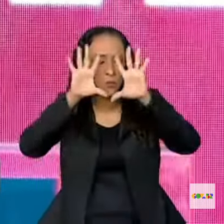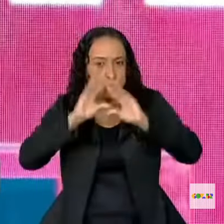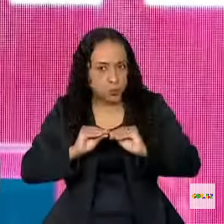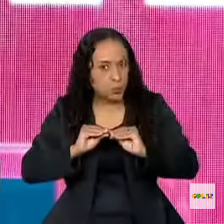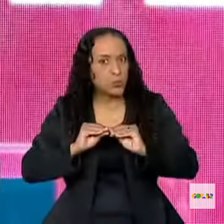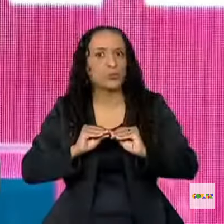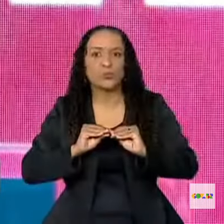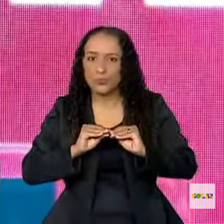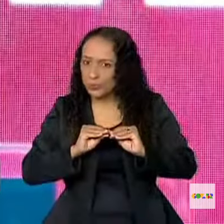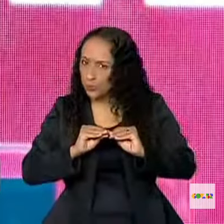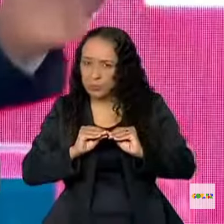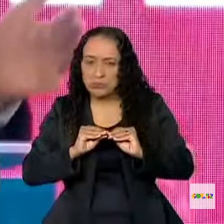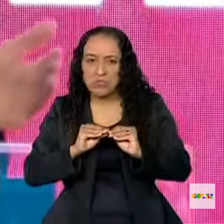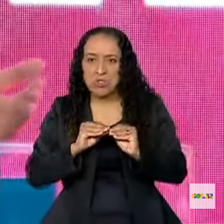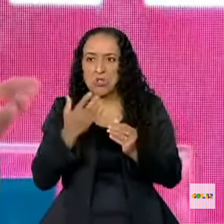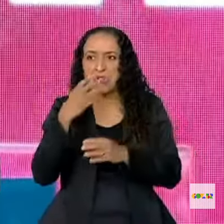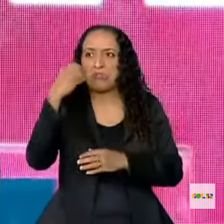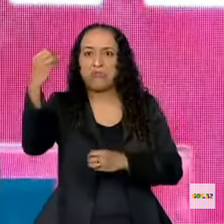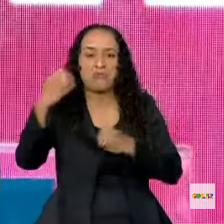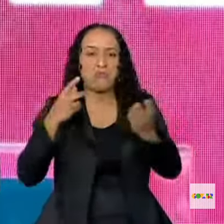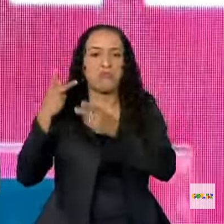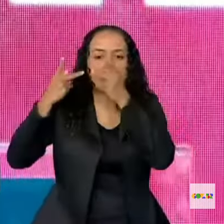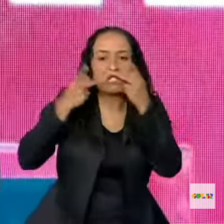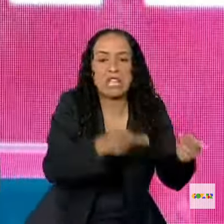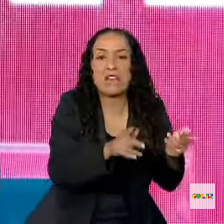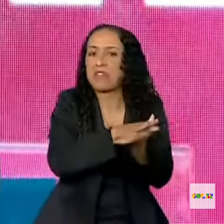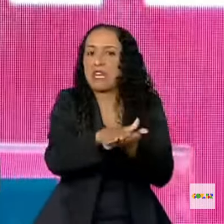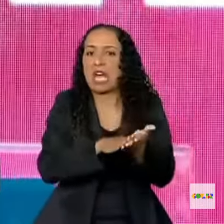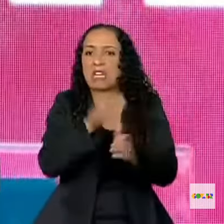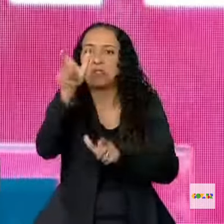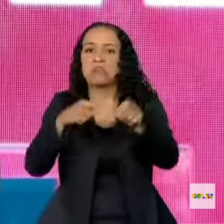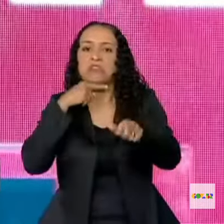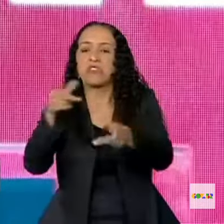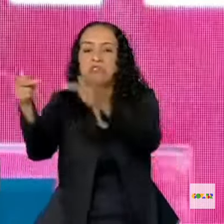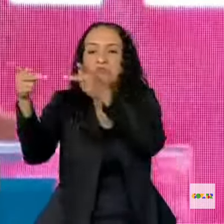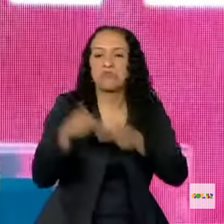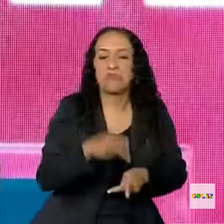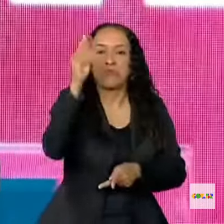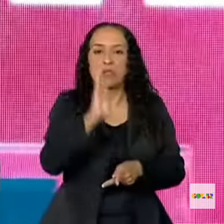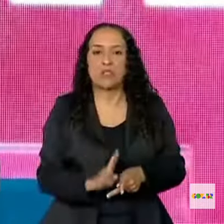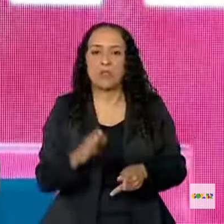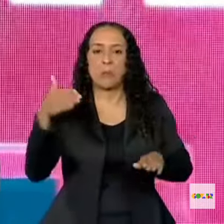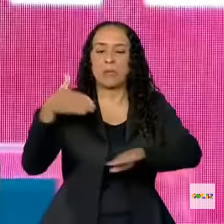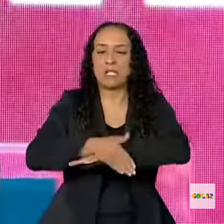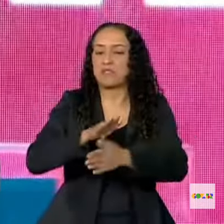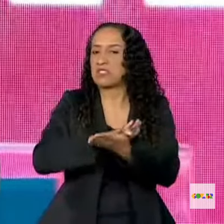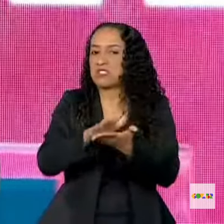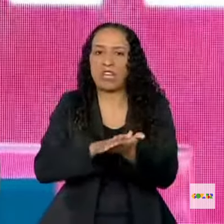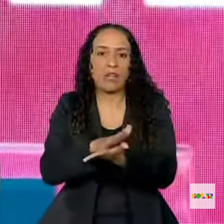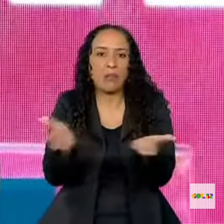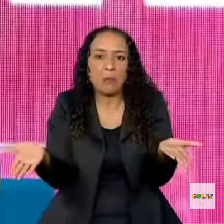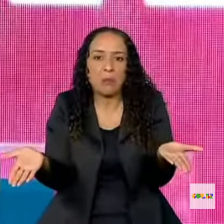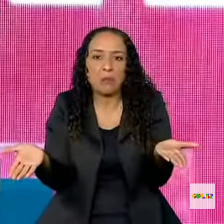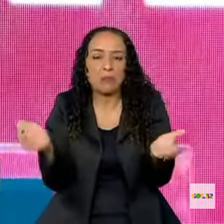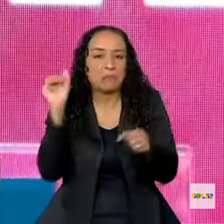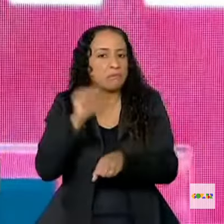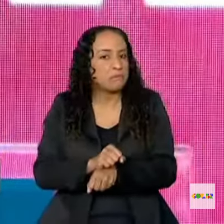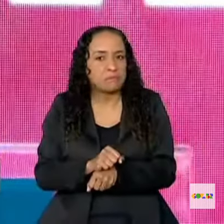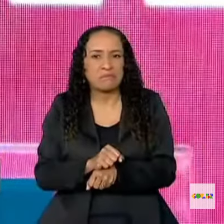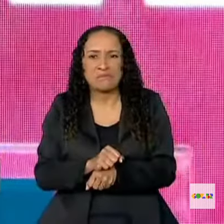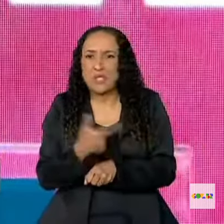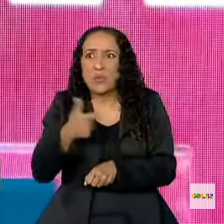seja o Brasil não visitava ninguém ninguém visitava o Brasil o Brasil não participava de nada ninguém ia lá uma coisa